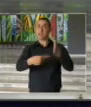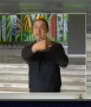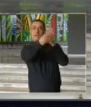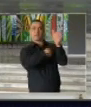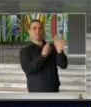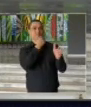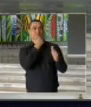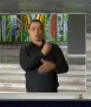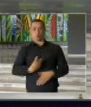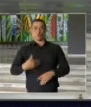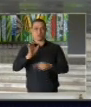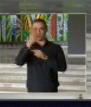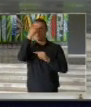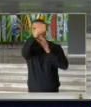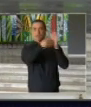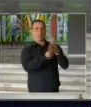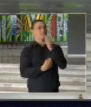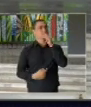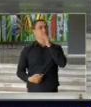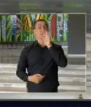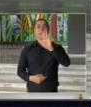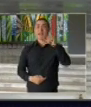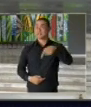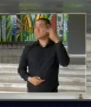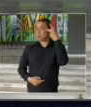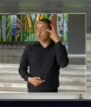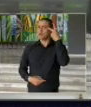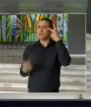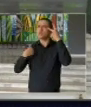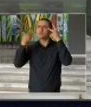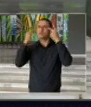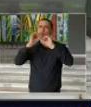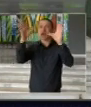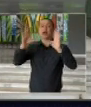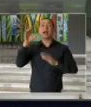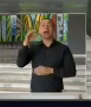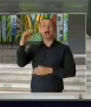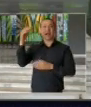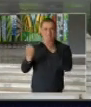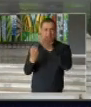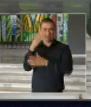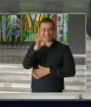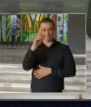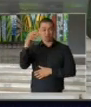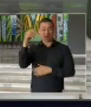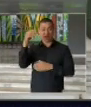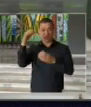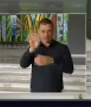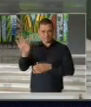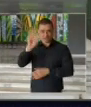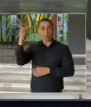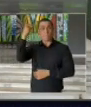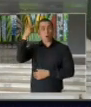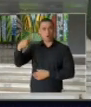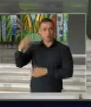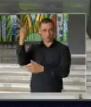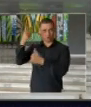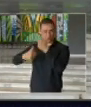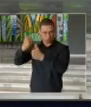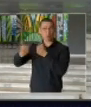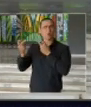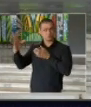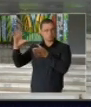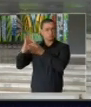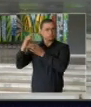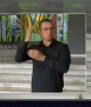supermercado, farmácia, loja de pneu, loja de colchão. Loja de colchão é incrível, né? O que loja de colchão tem de essencial?